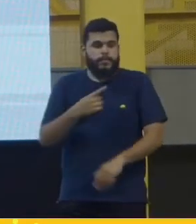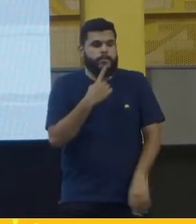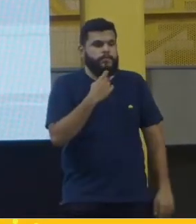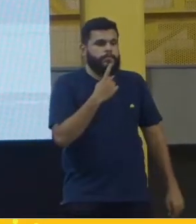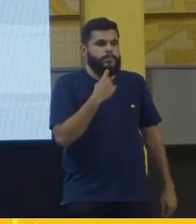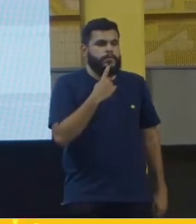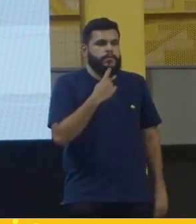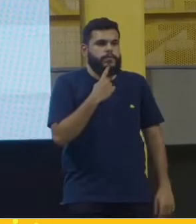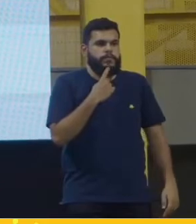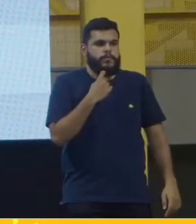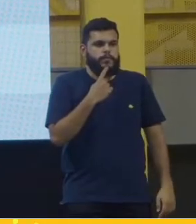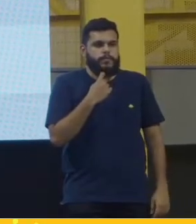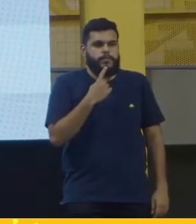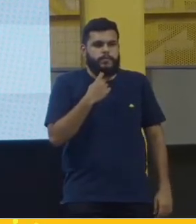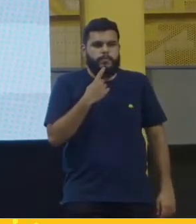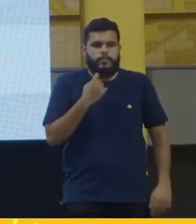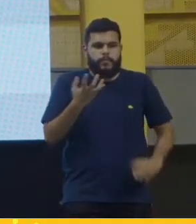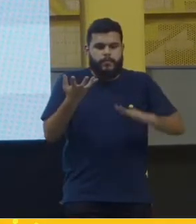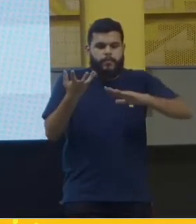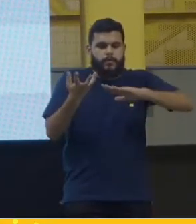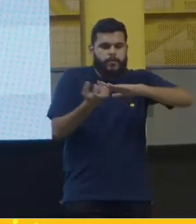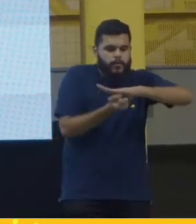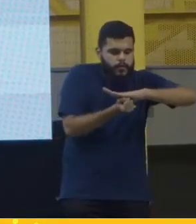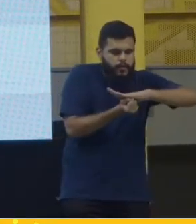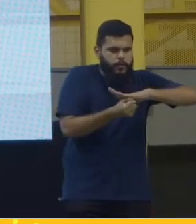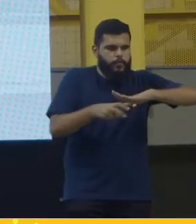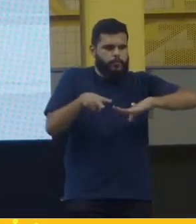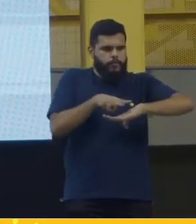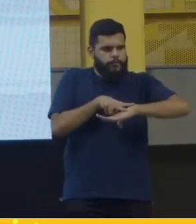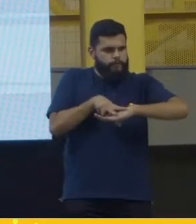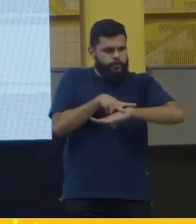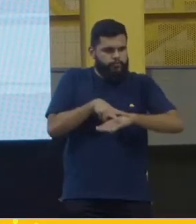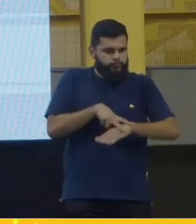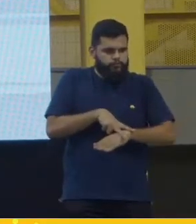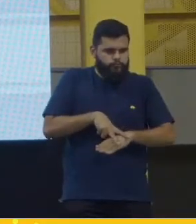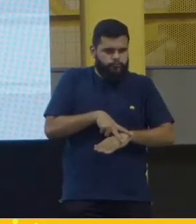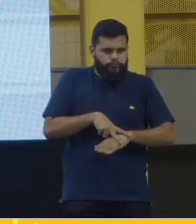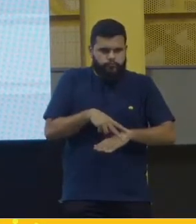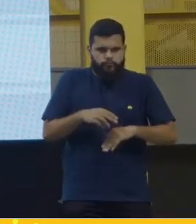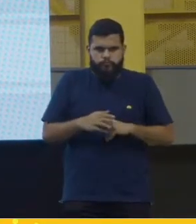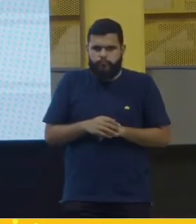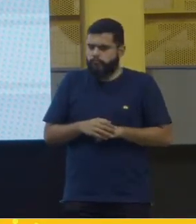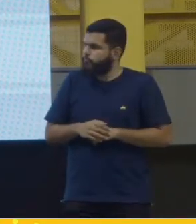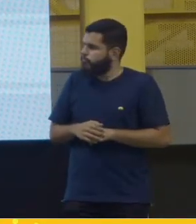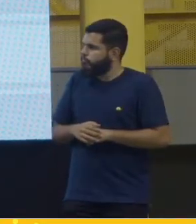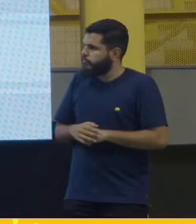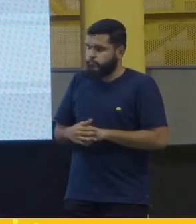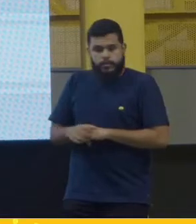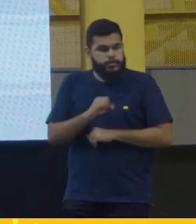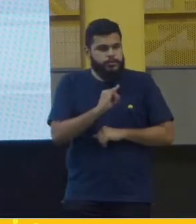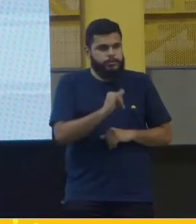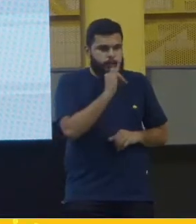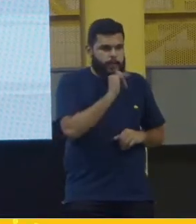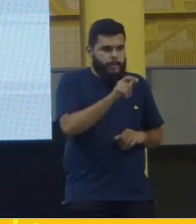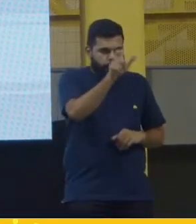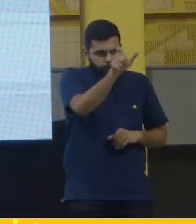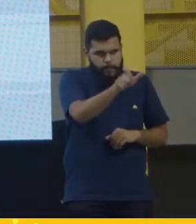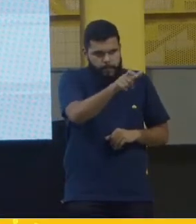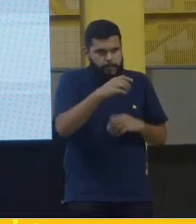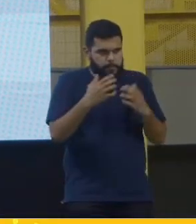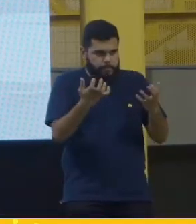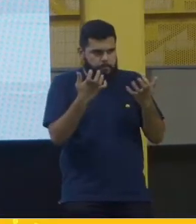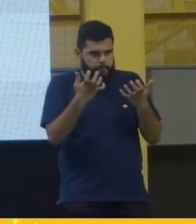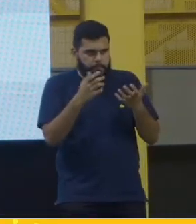vermelho. E eu vou te dizer um negócio interessante a respeito disso. Se você quer fazer